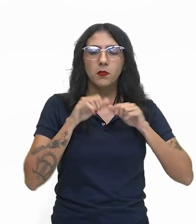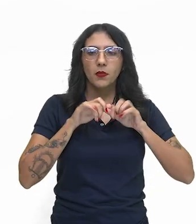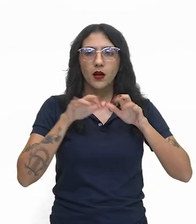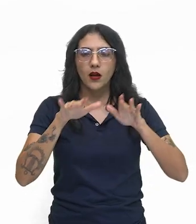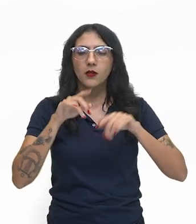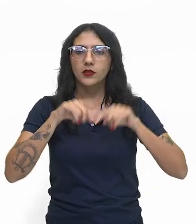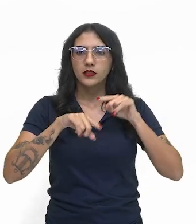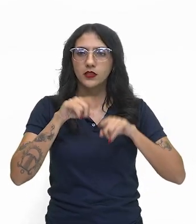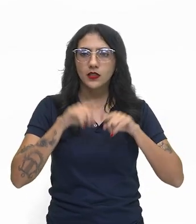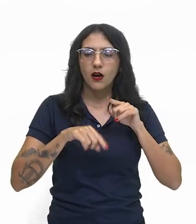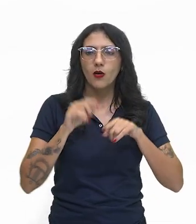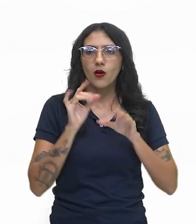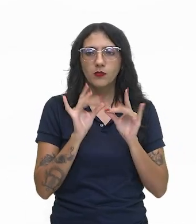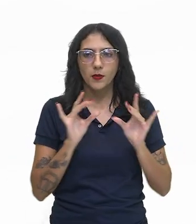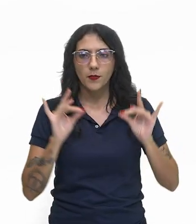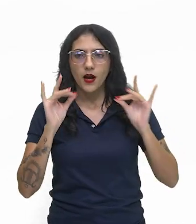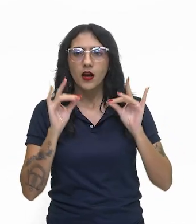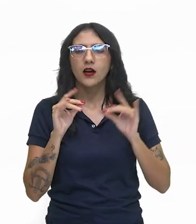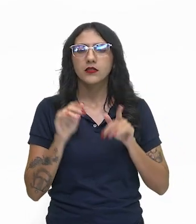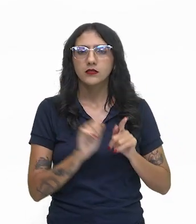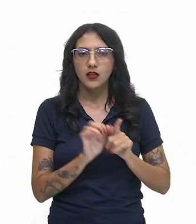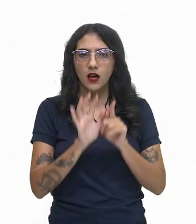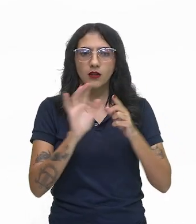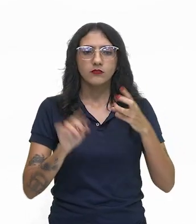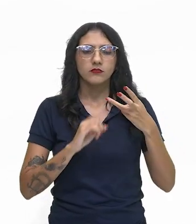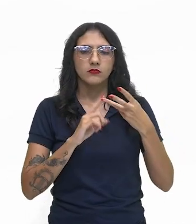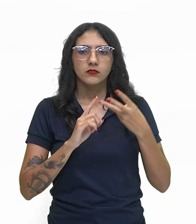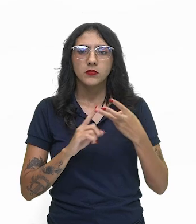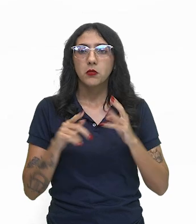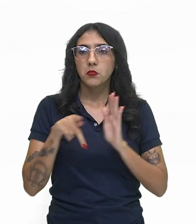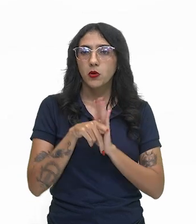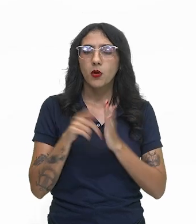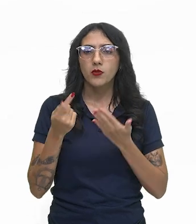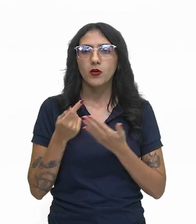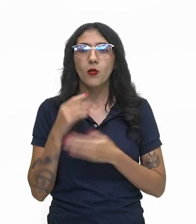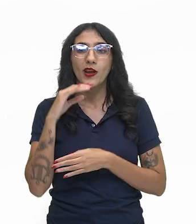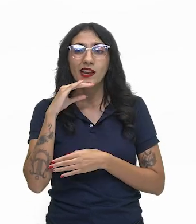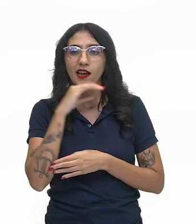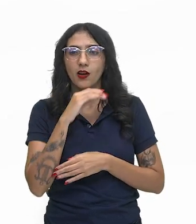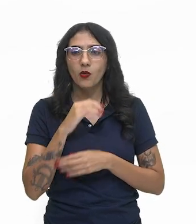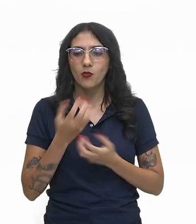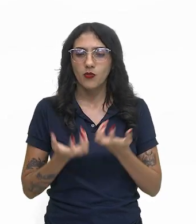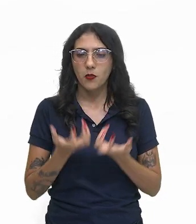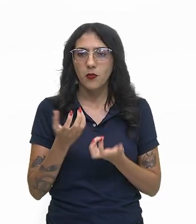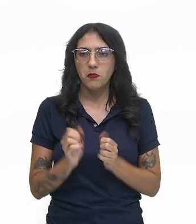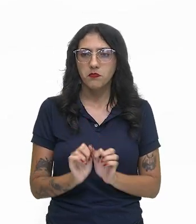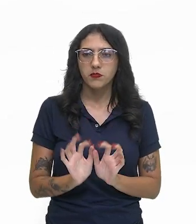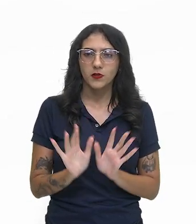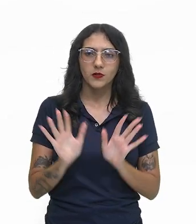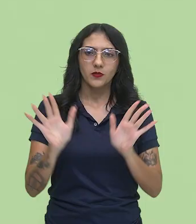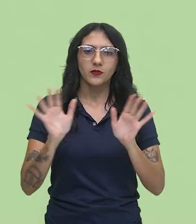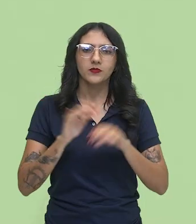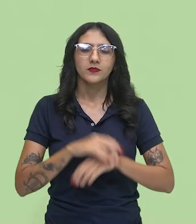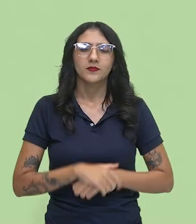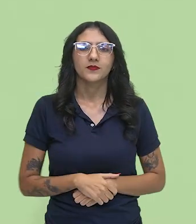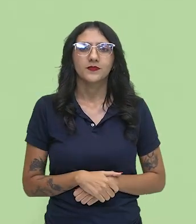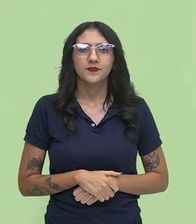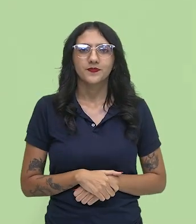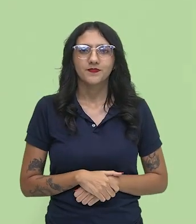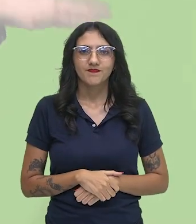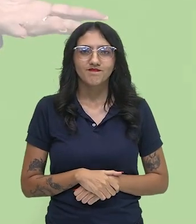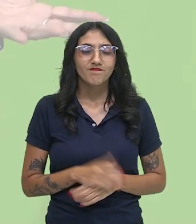massas fluidas. E a radiação, ondas eletromagnéticas ou radiação. Muito bem,